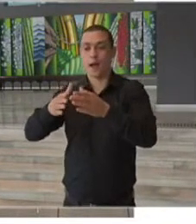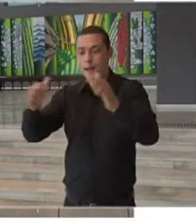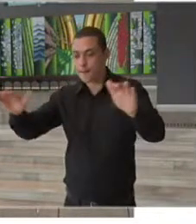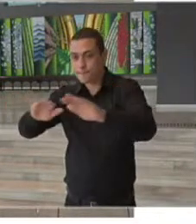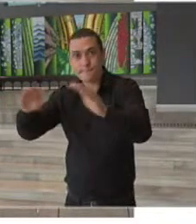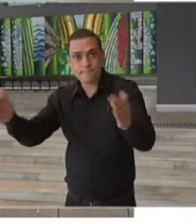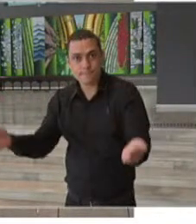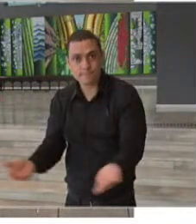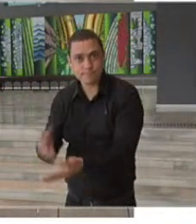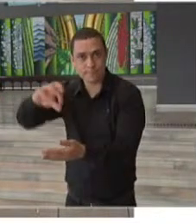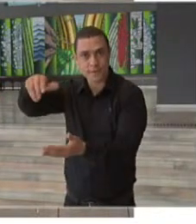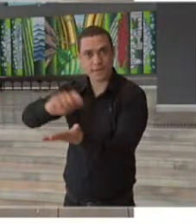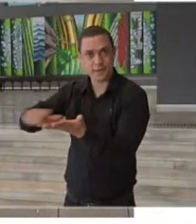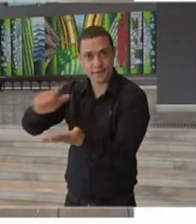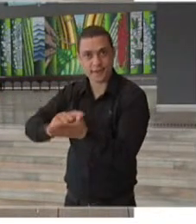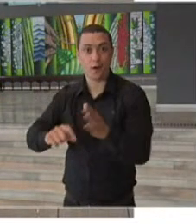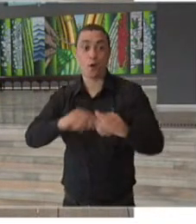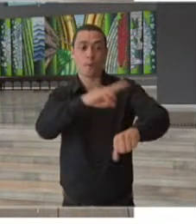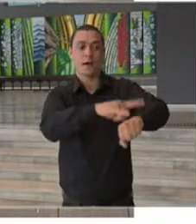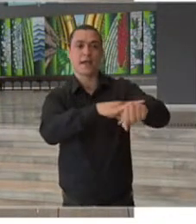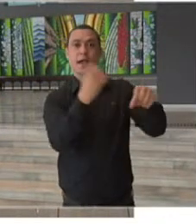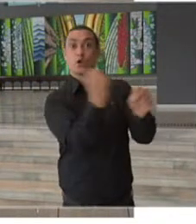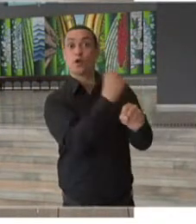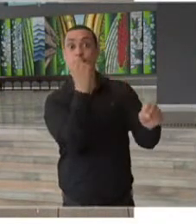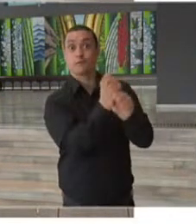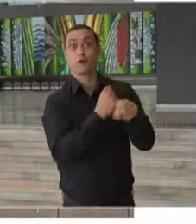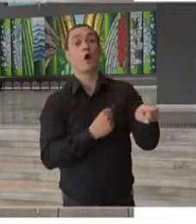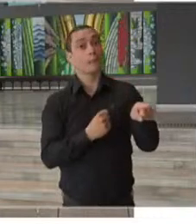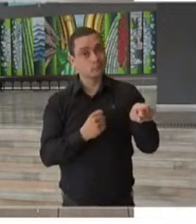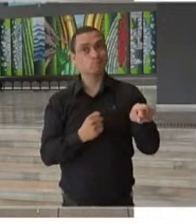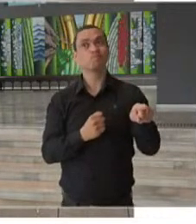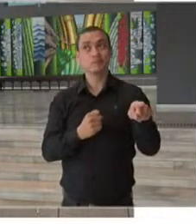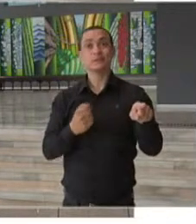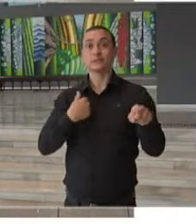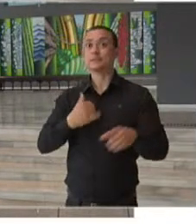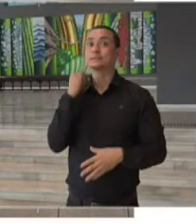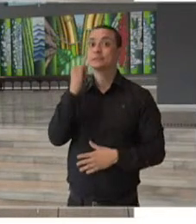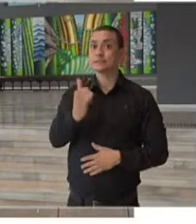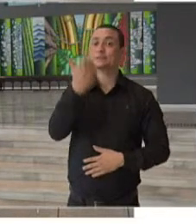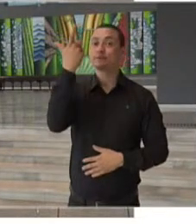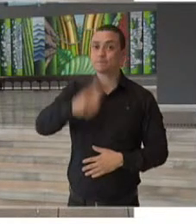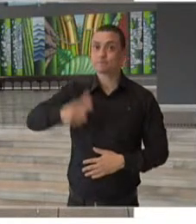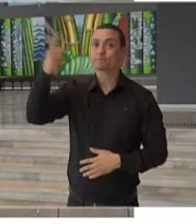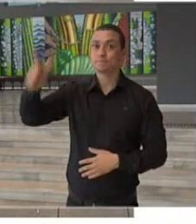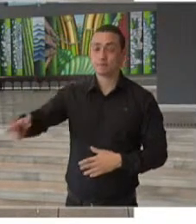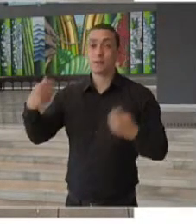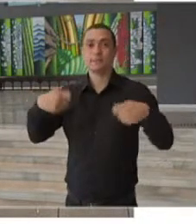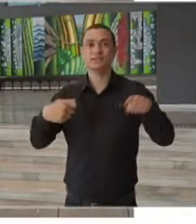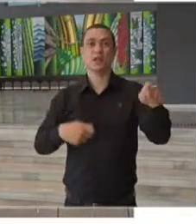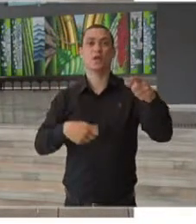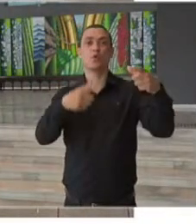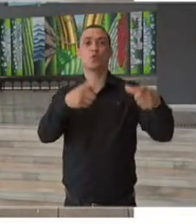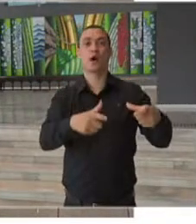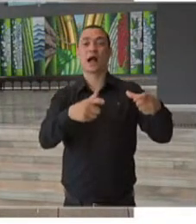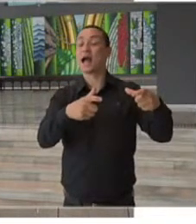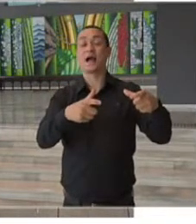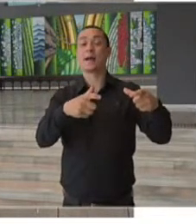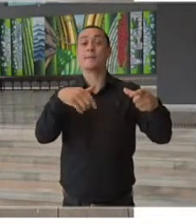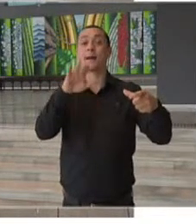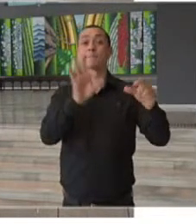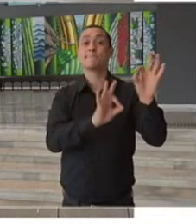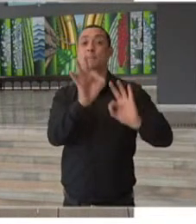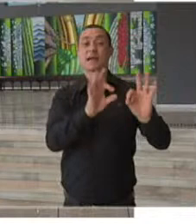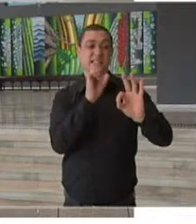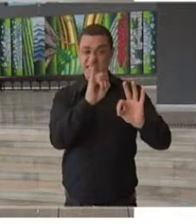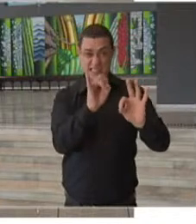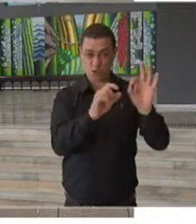ou a reforma dos banheiros, que é uma coisa que nós temos batido muito, né? Tem que ter os ambientes absolutamente preparados.